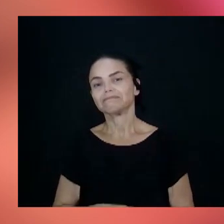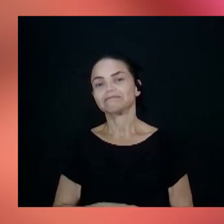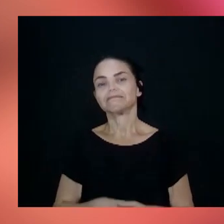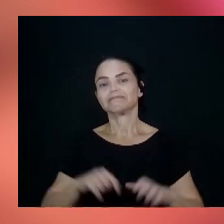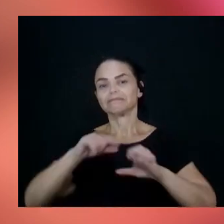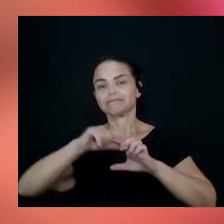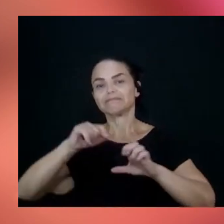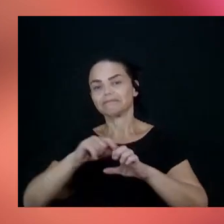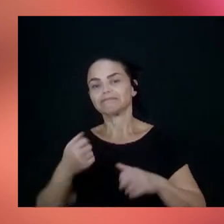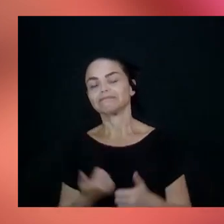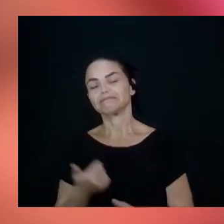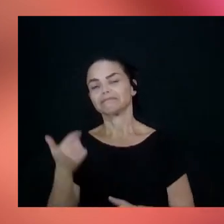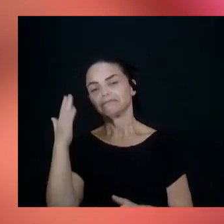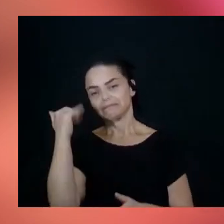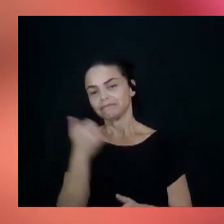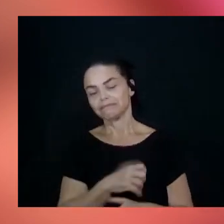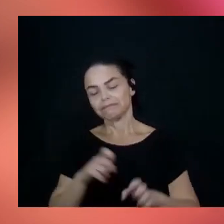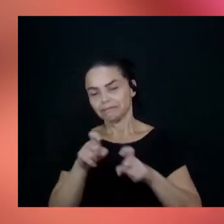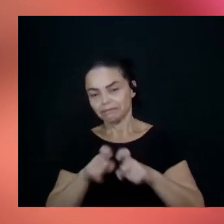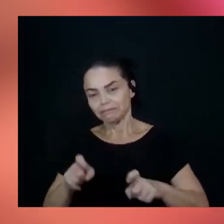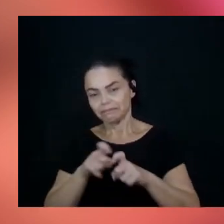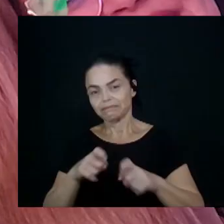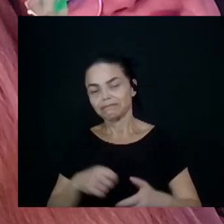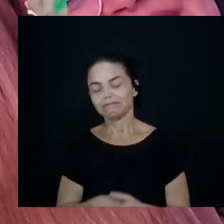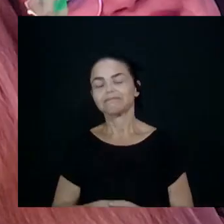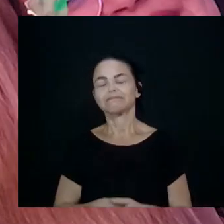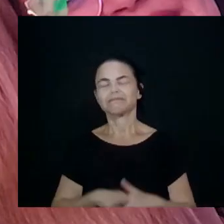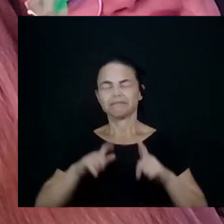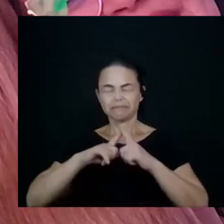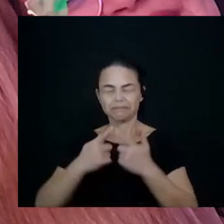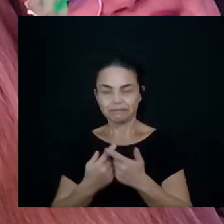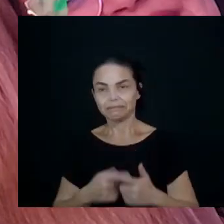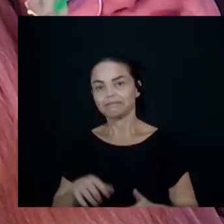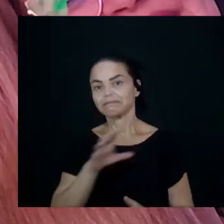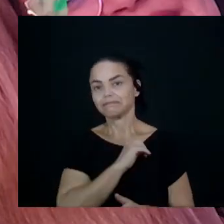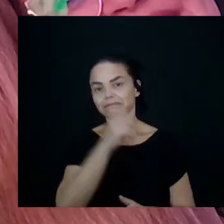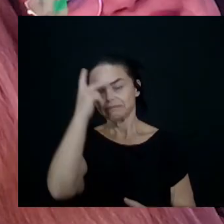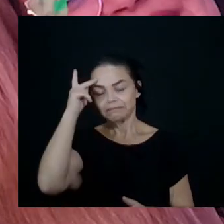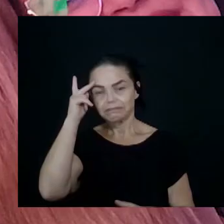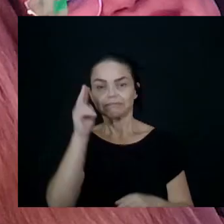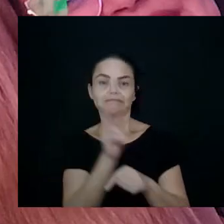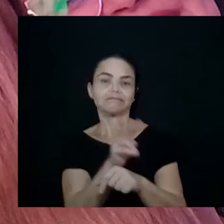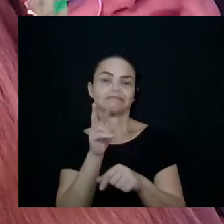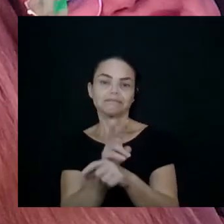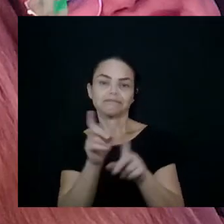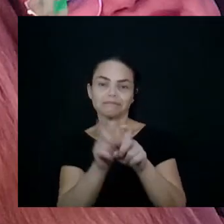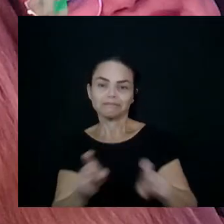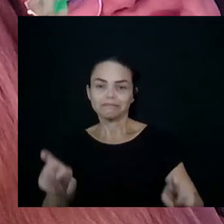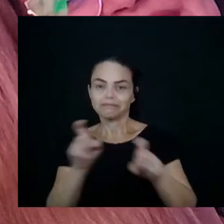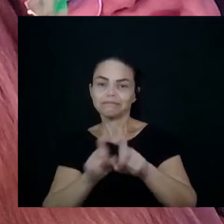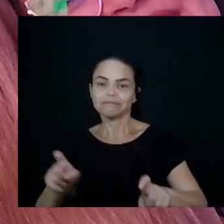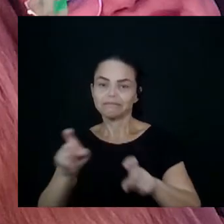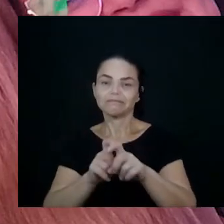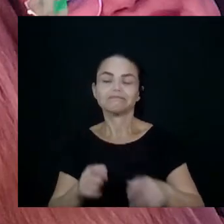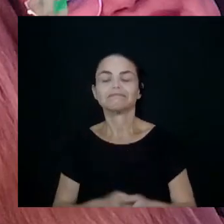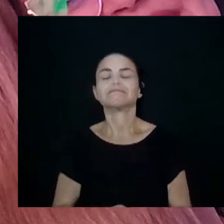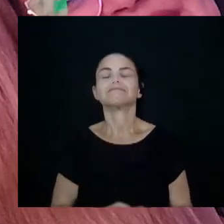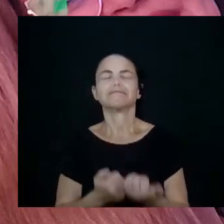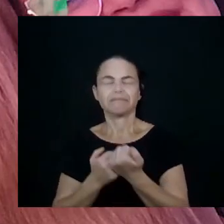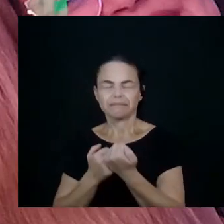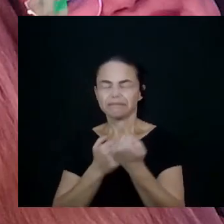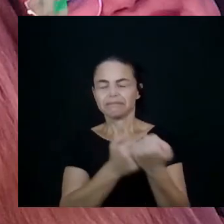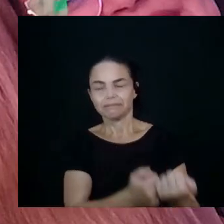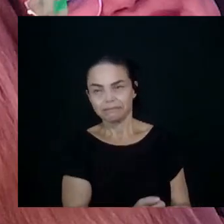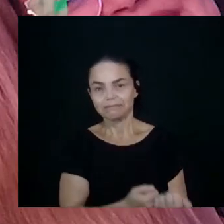ser empreendedora hoje sem a informática? Nós temos lá no grupo do Materno Amor uma pessoa que cuida dessa área e vai te